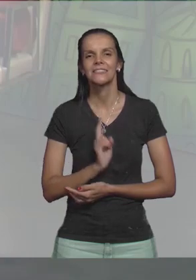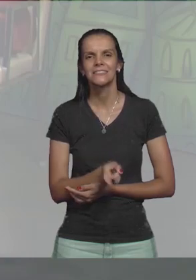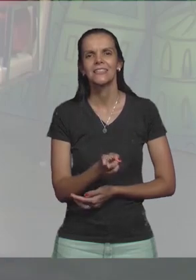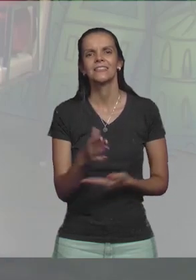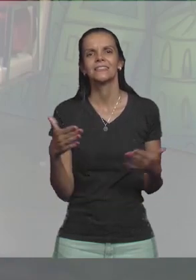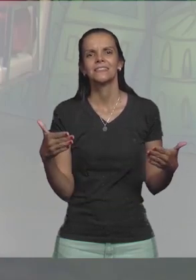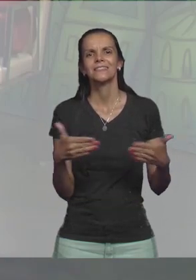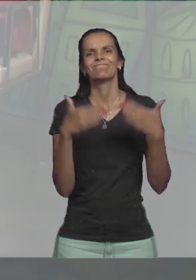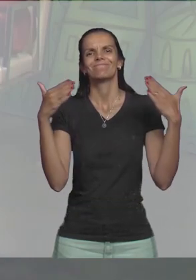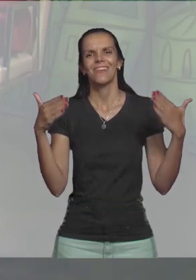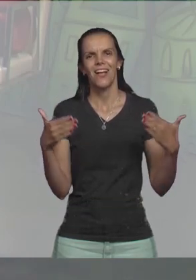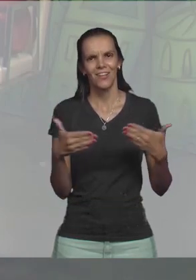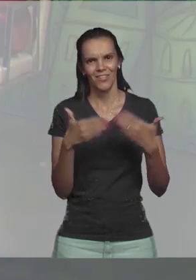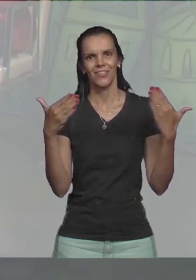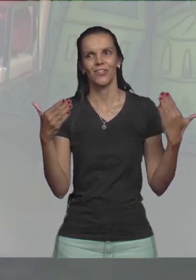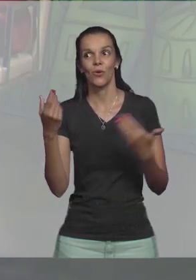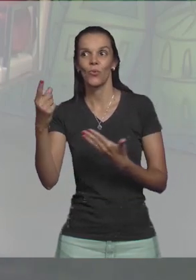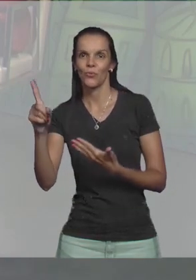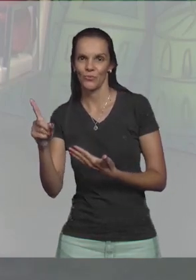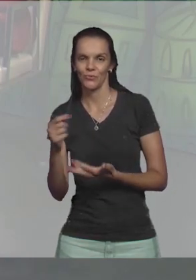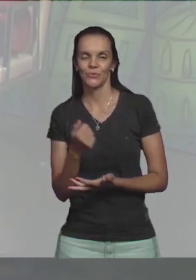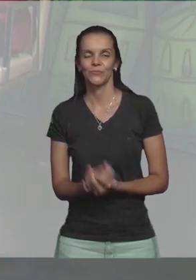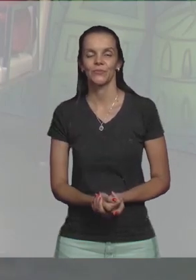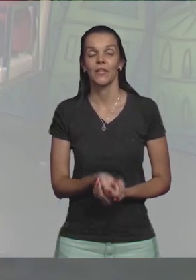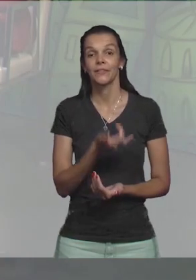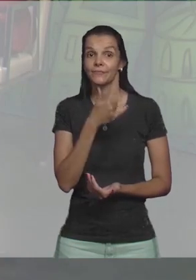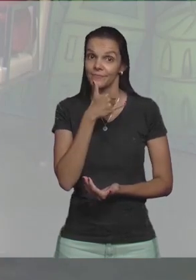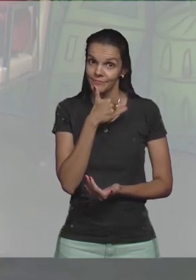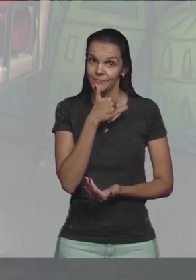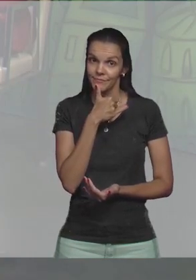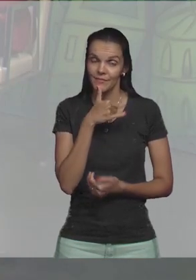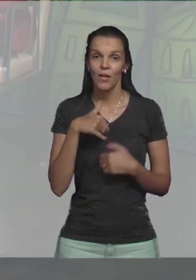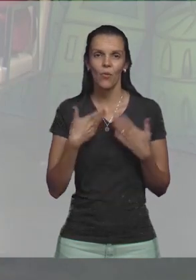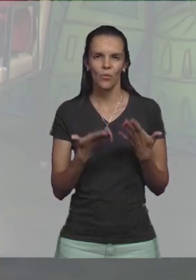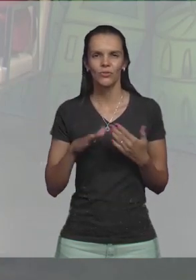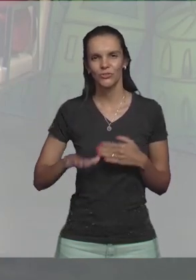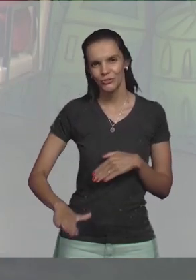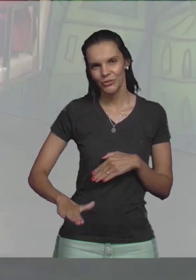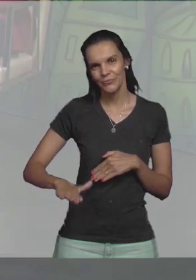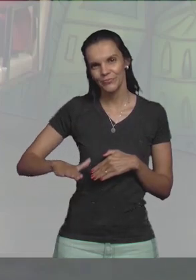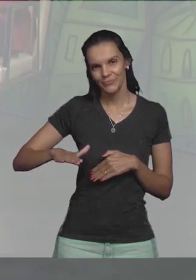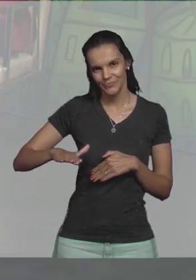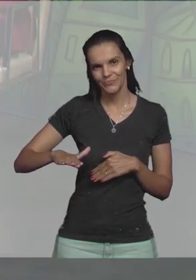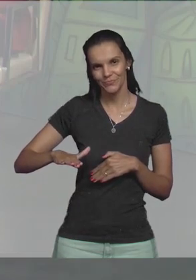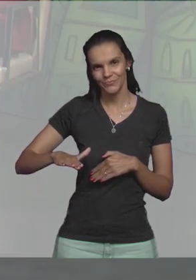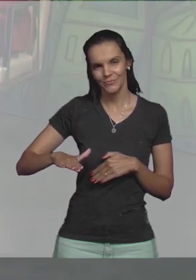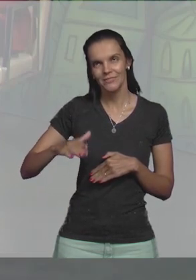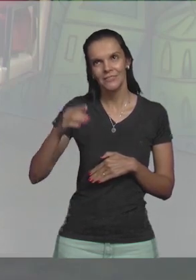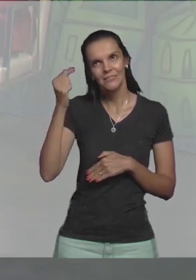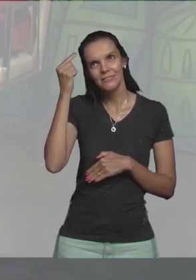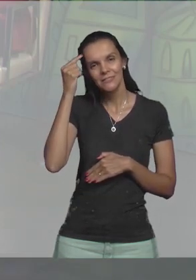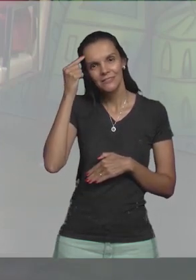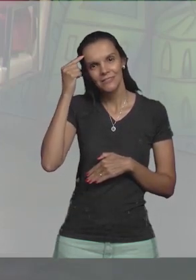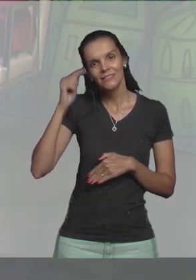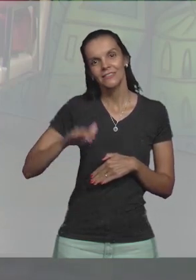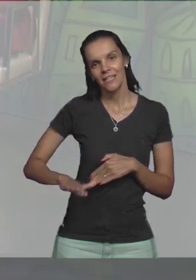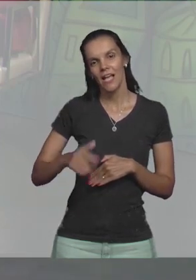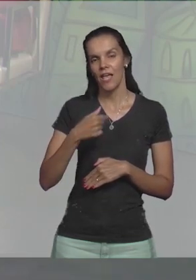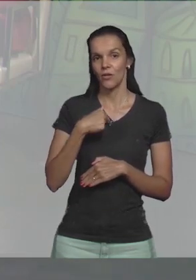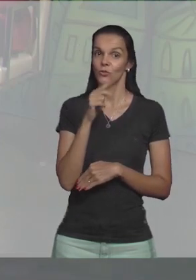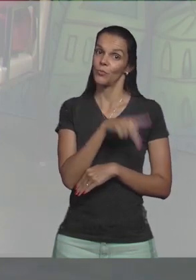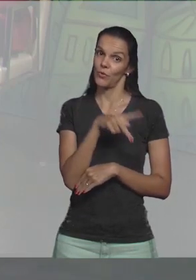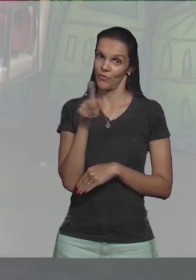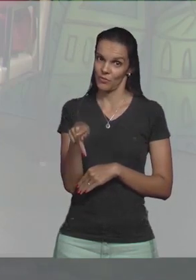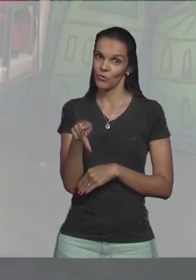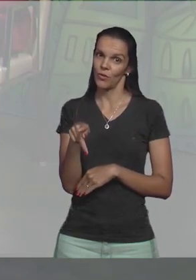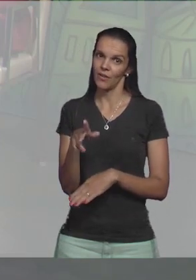nesse embate com o outro, infelizmente. E isso, quando a gente é pequeno, principalmente pensando nas crianças, e eu sou